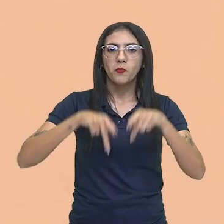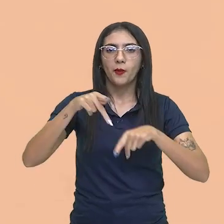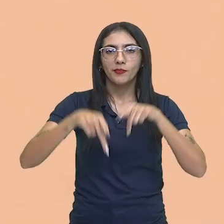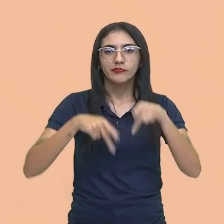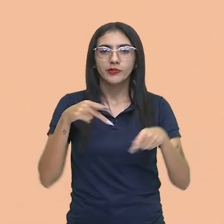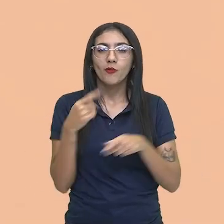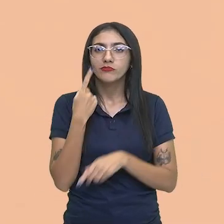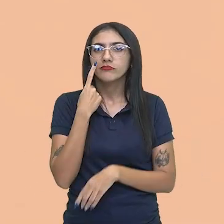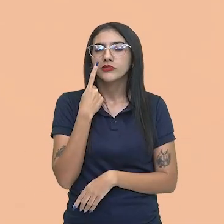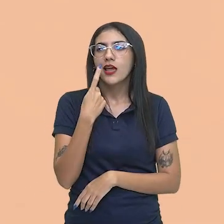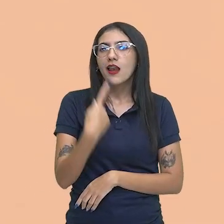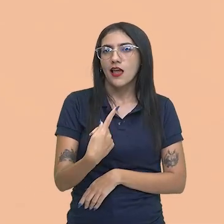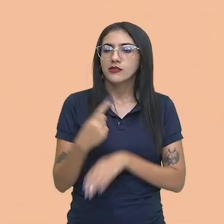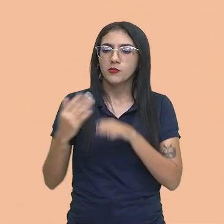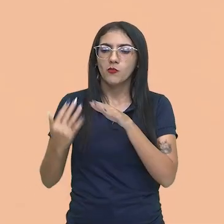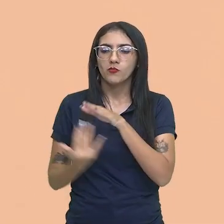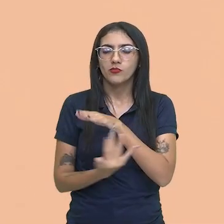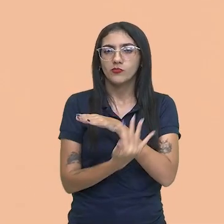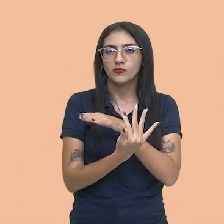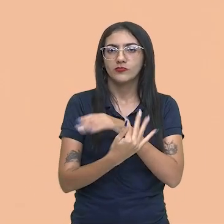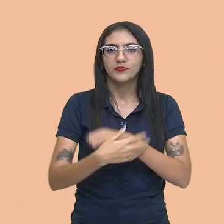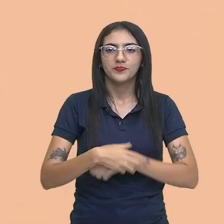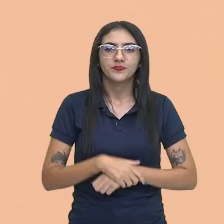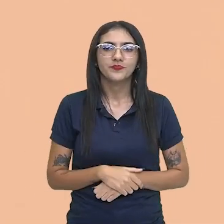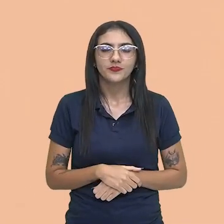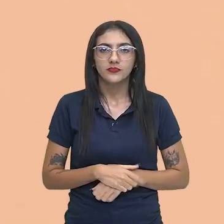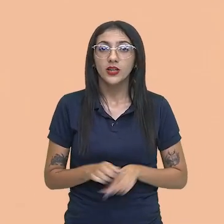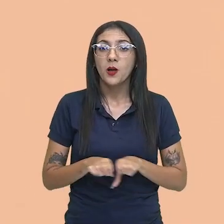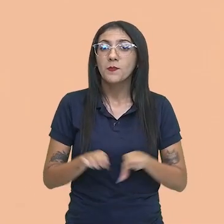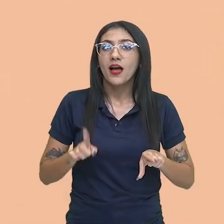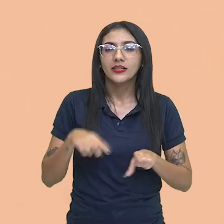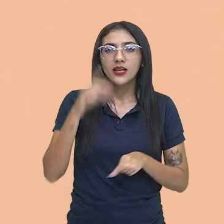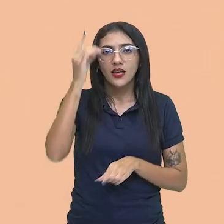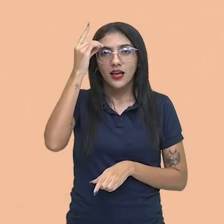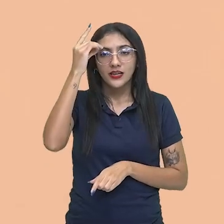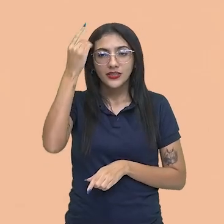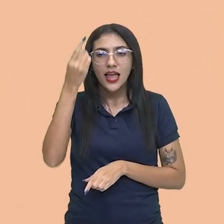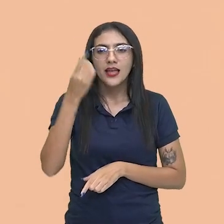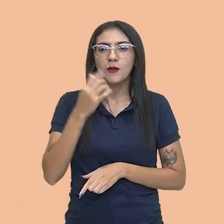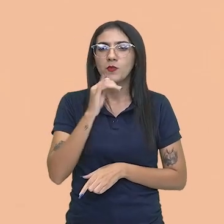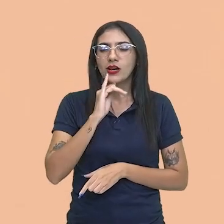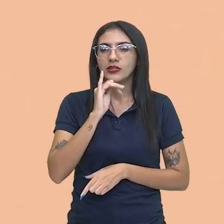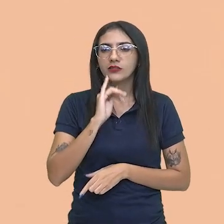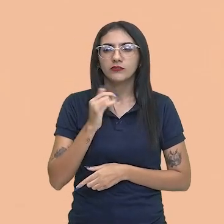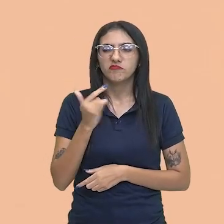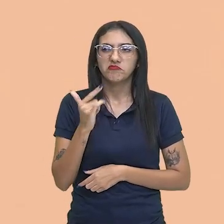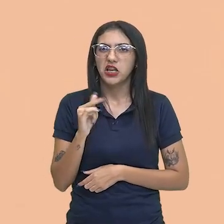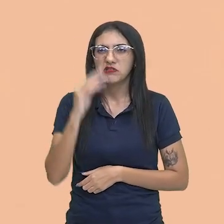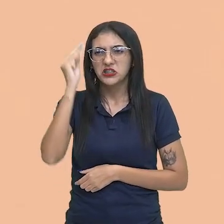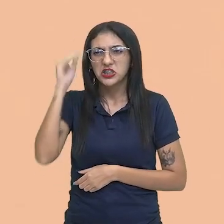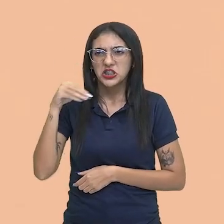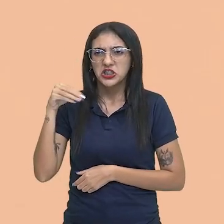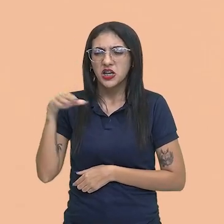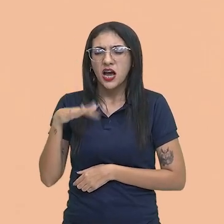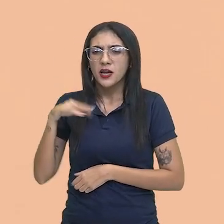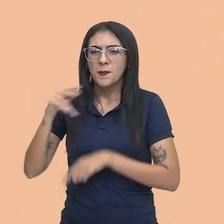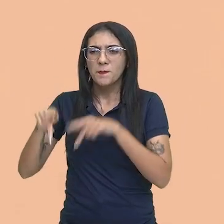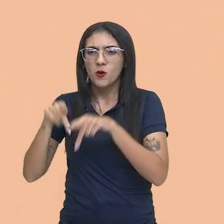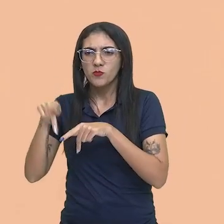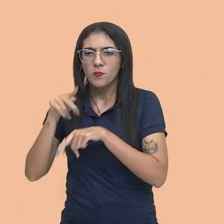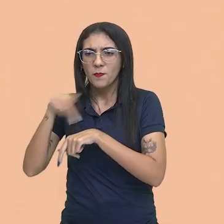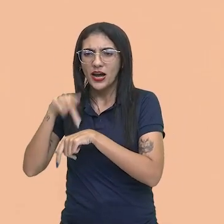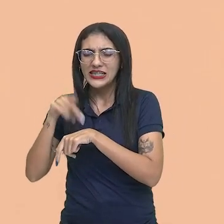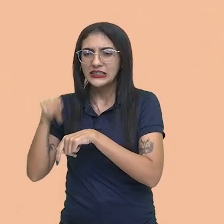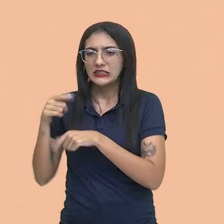se deslocando de um lugar para o outro. Mas ela não vai sair ali, por exemplo, de um país que tem ali